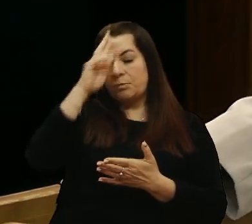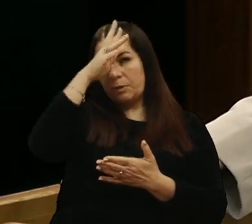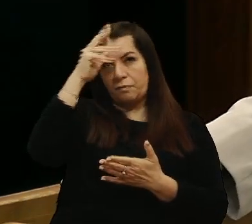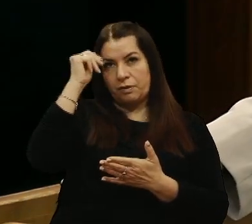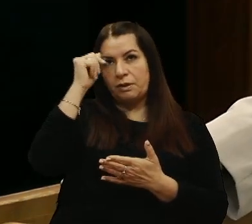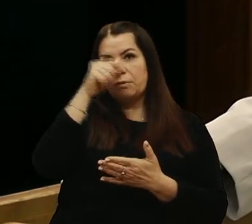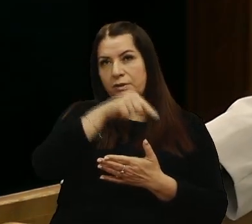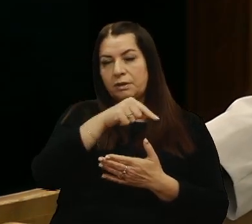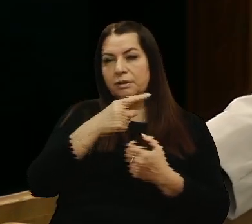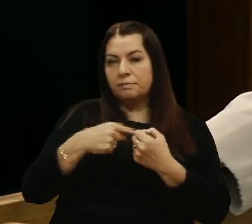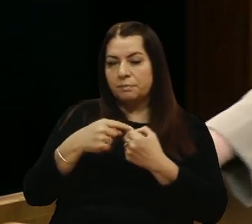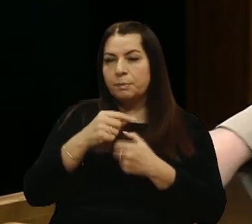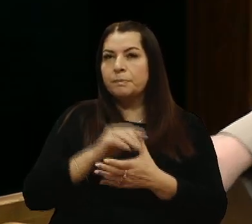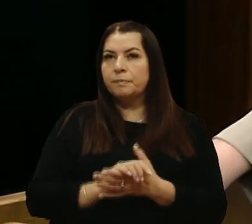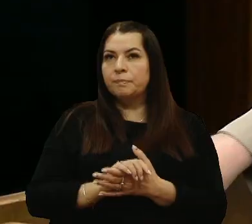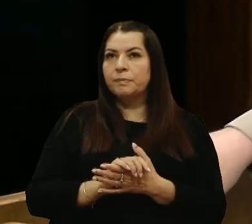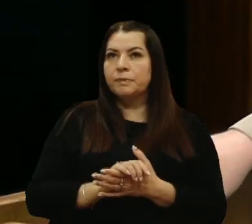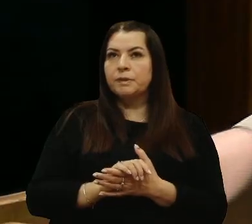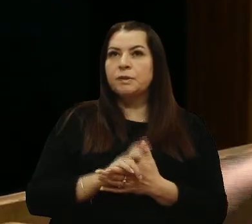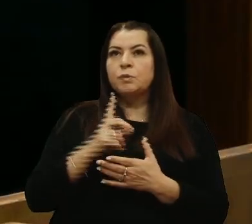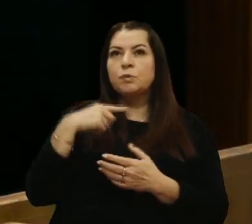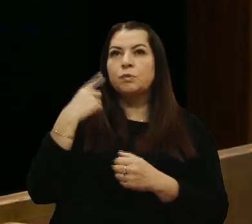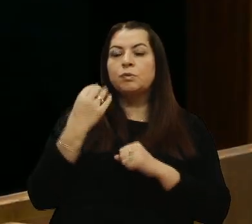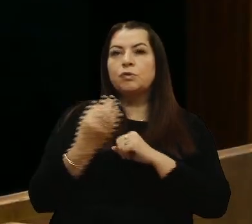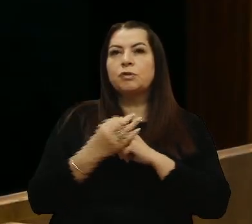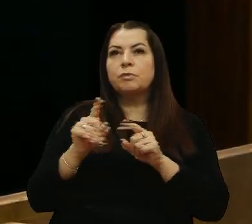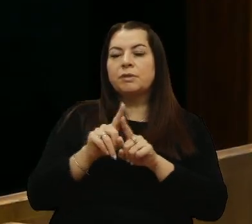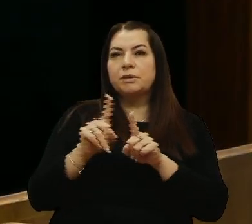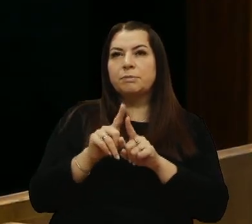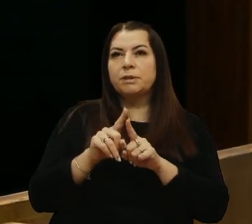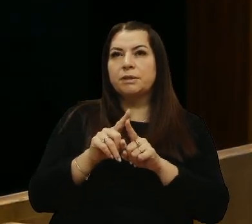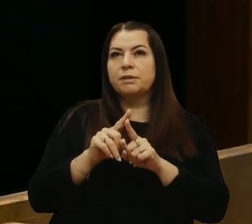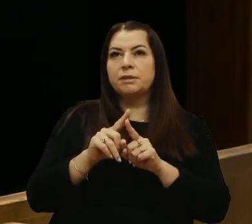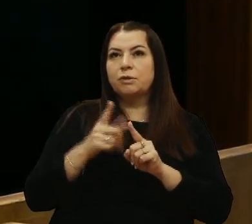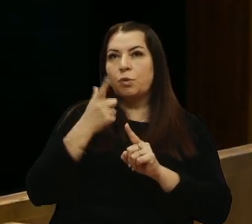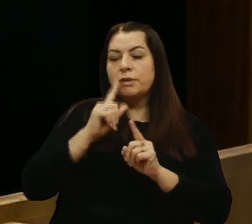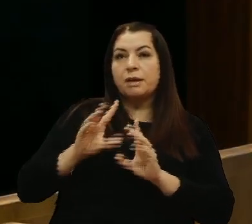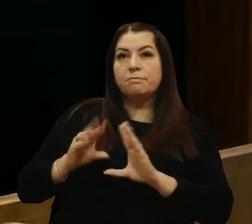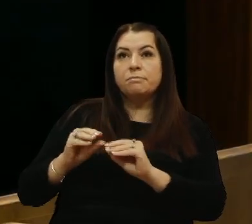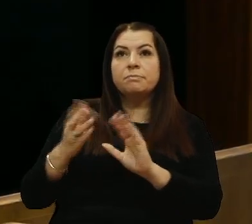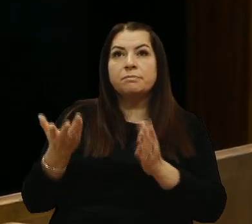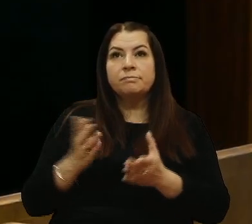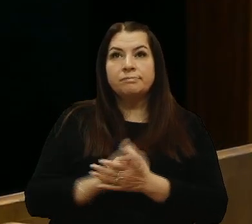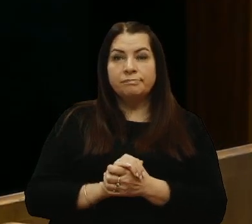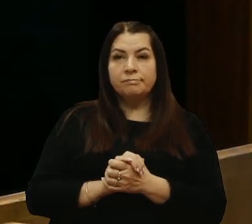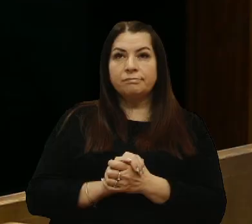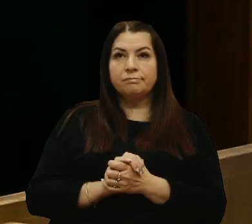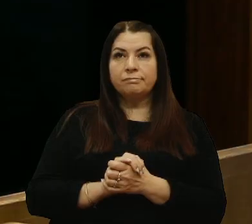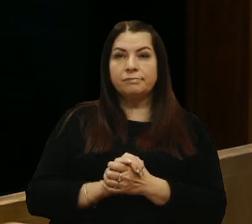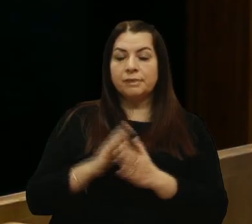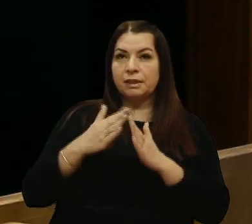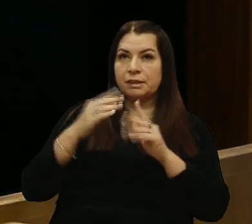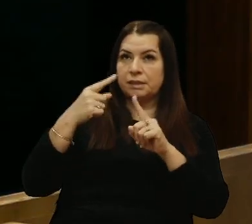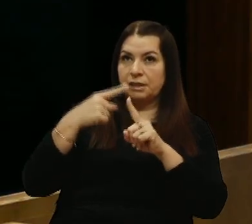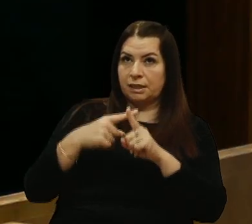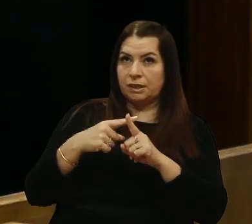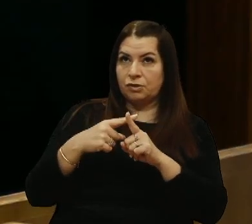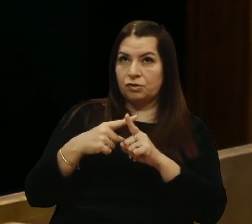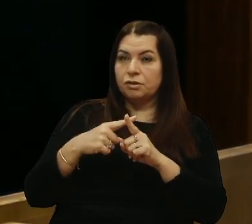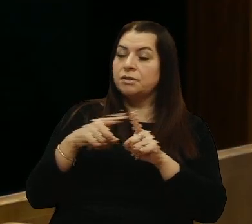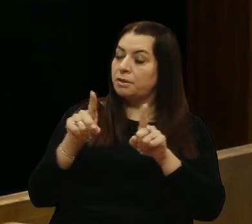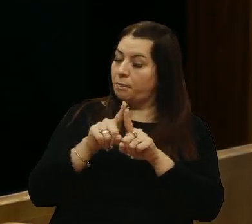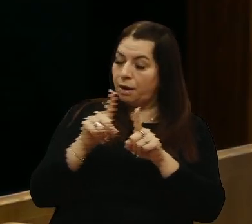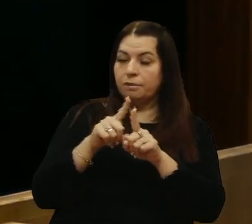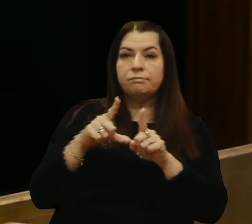municipal. Os advogados têm privilégios, são invioláveis. As igrejas têm